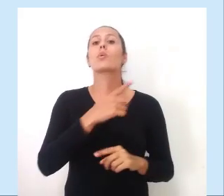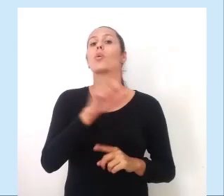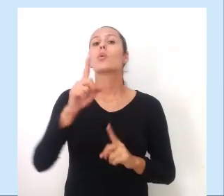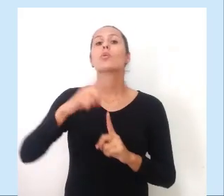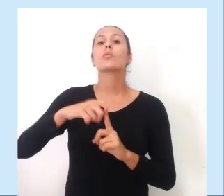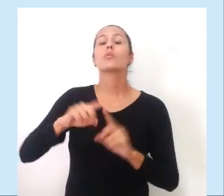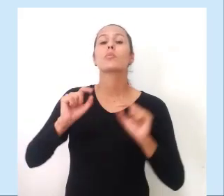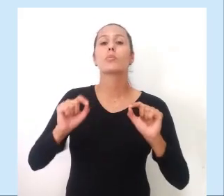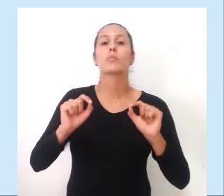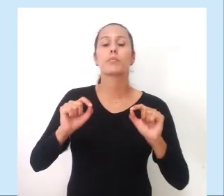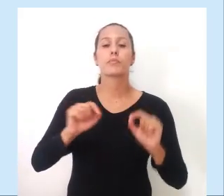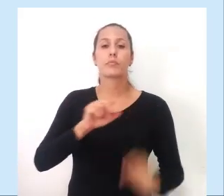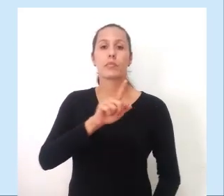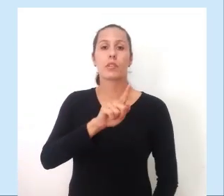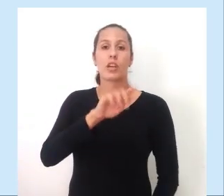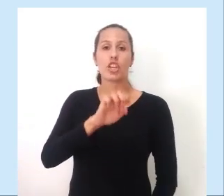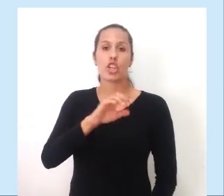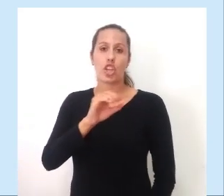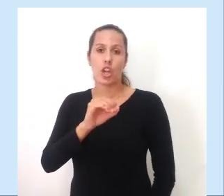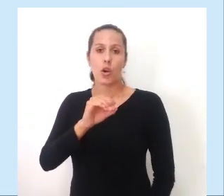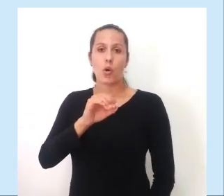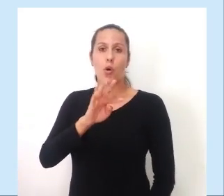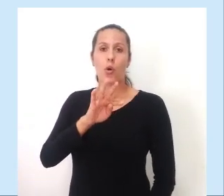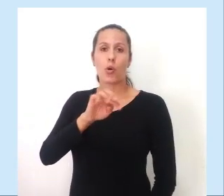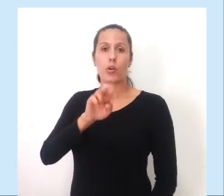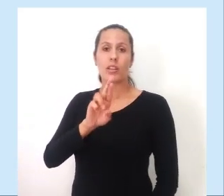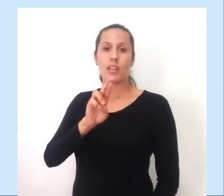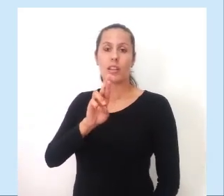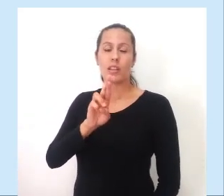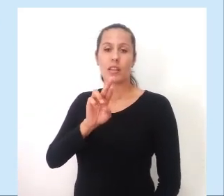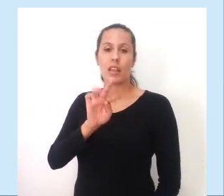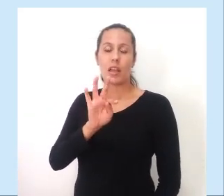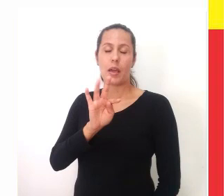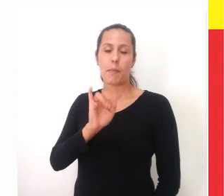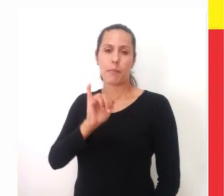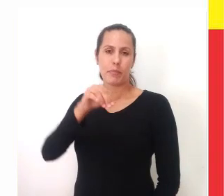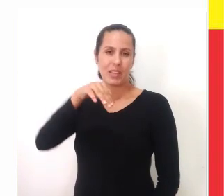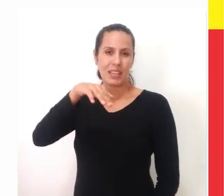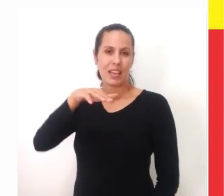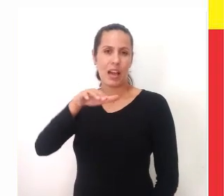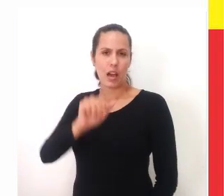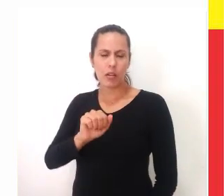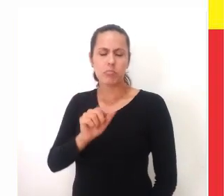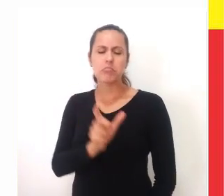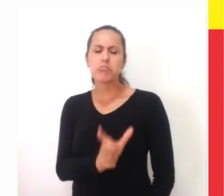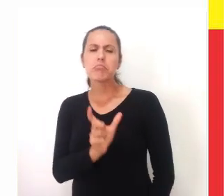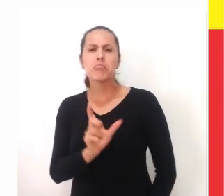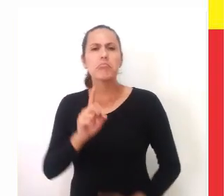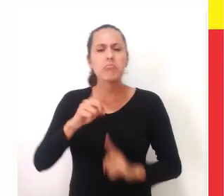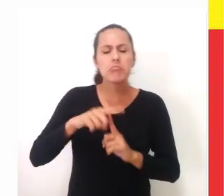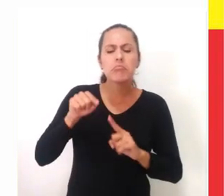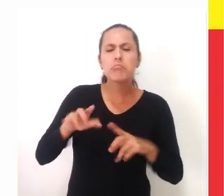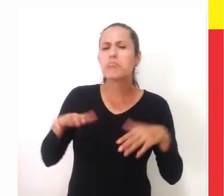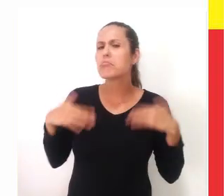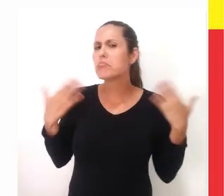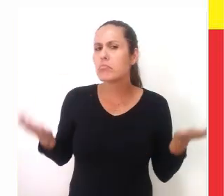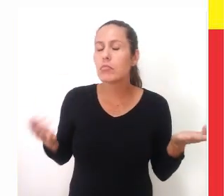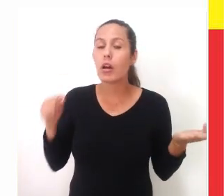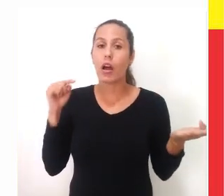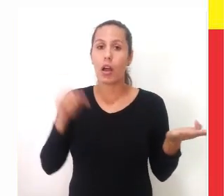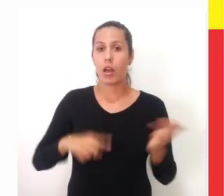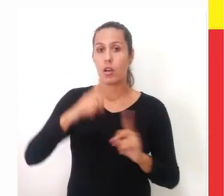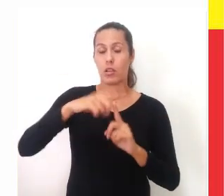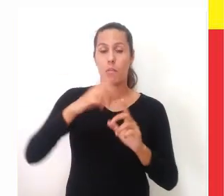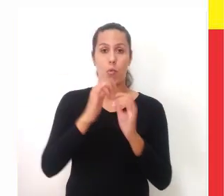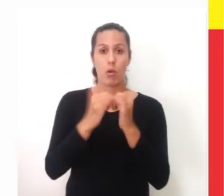tem outra forma de energia renovável, que seria a energia geotérmica. Eita, que